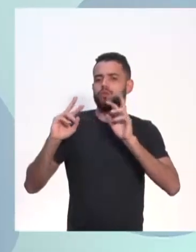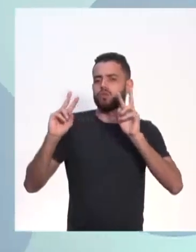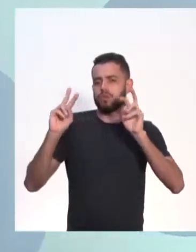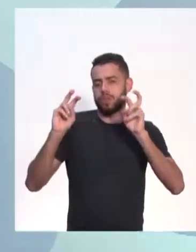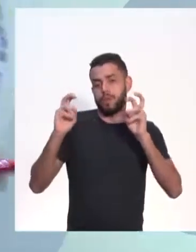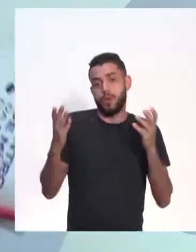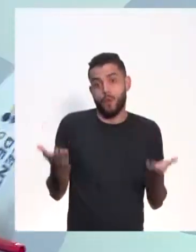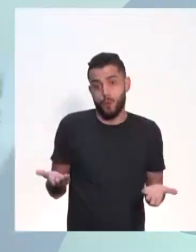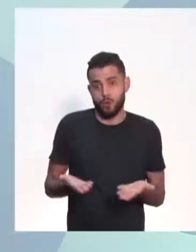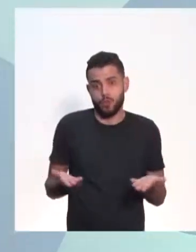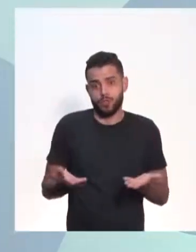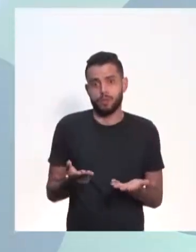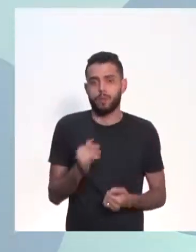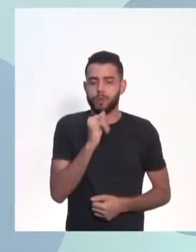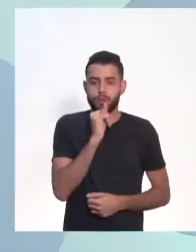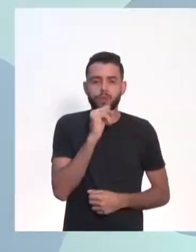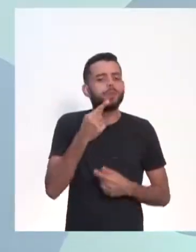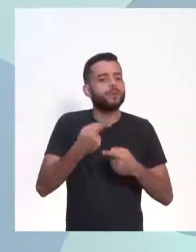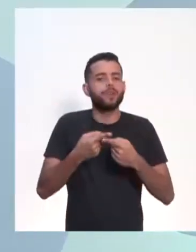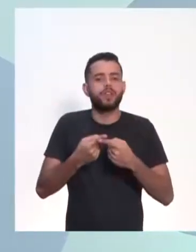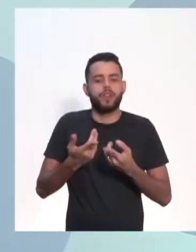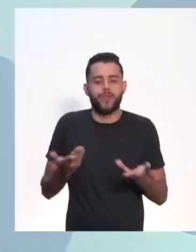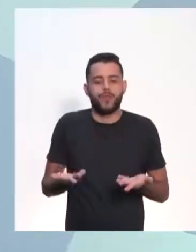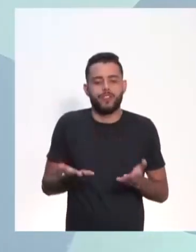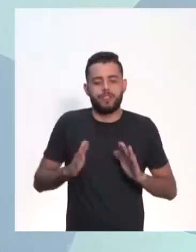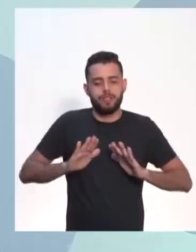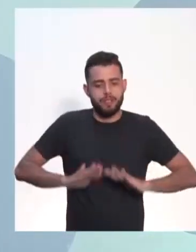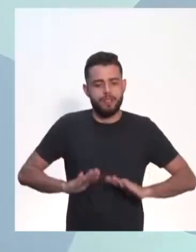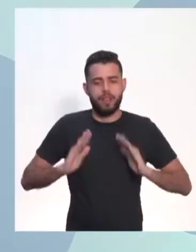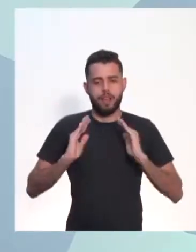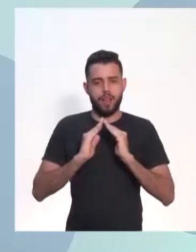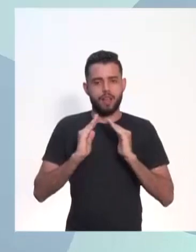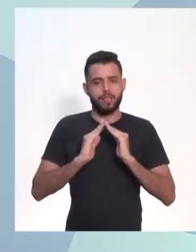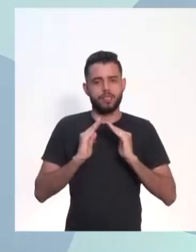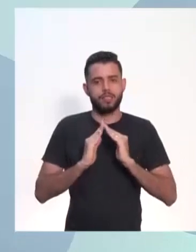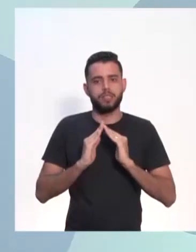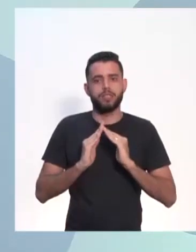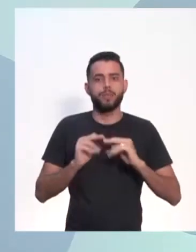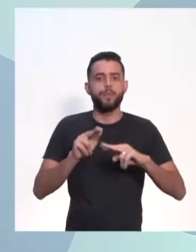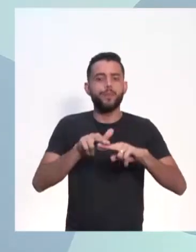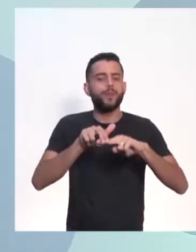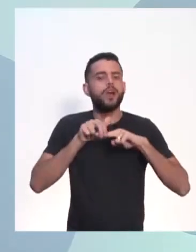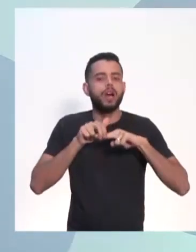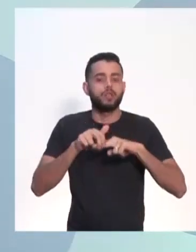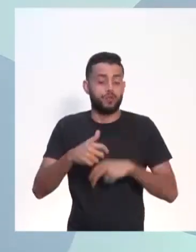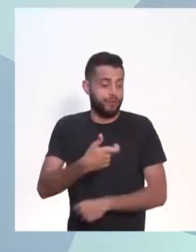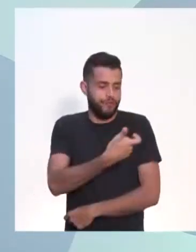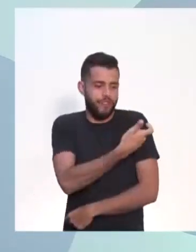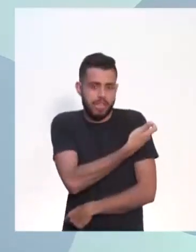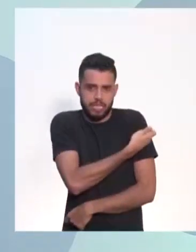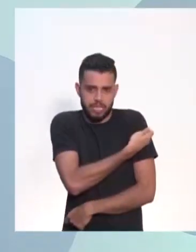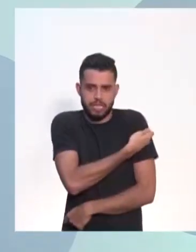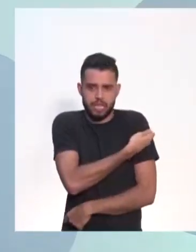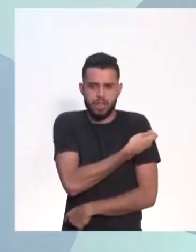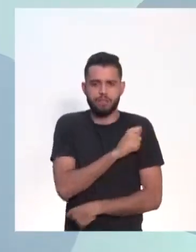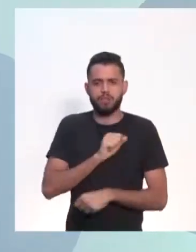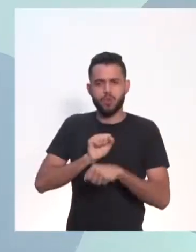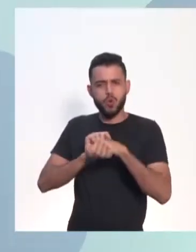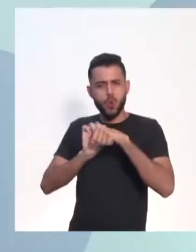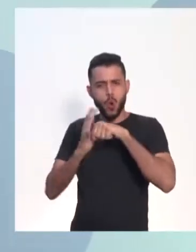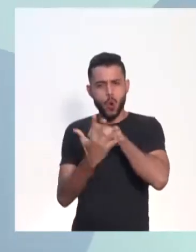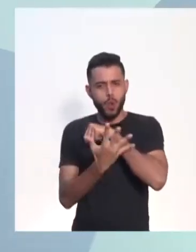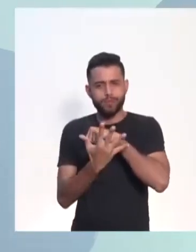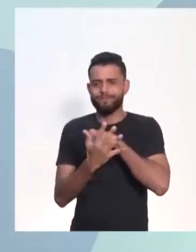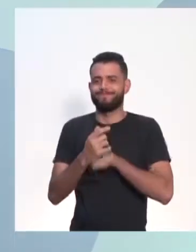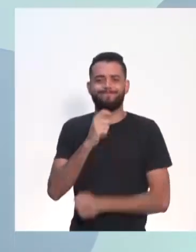hoje está em casa, né, fazendo essas aulas à distância, porque a gente não tem uma vacina contra o